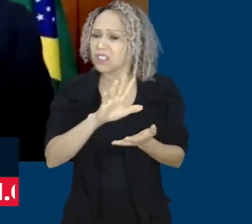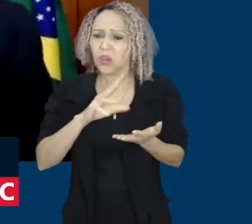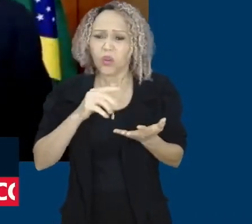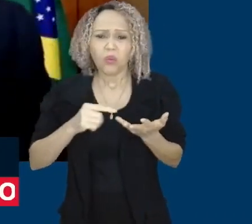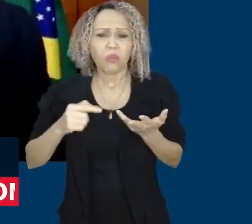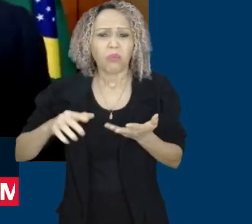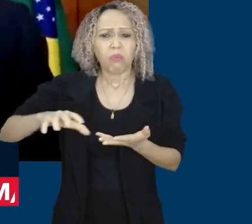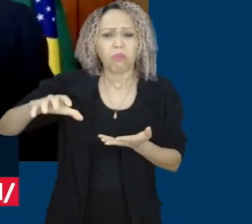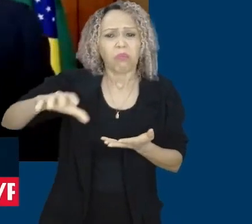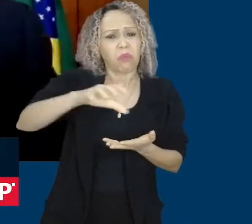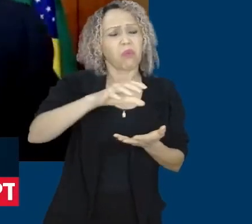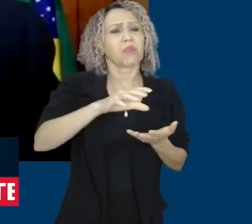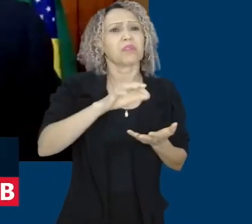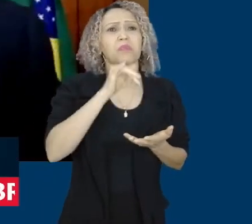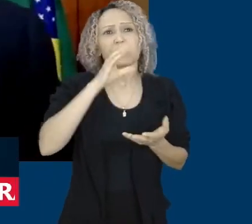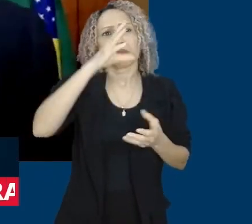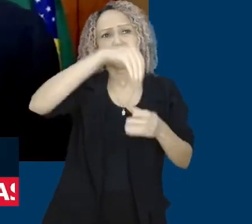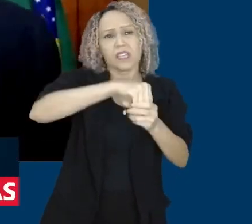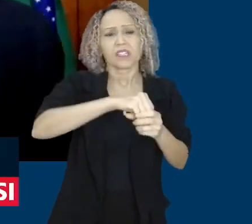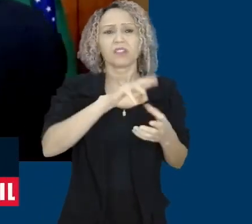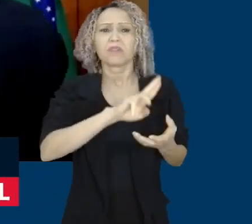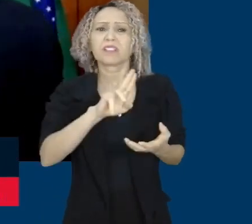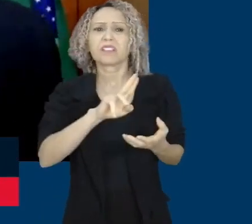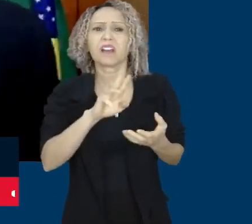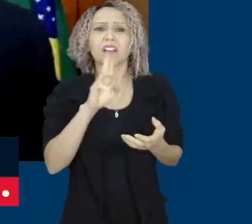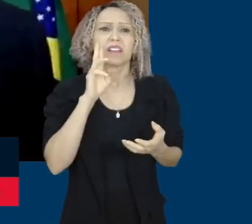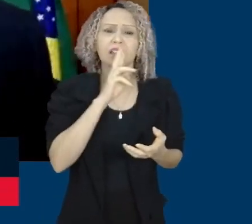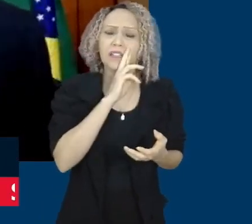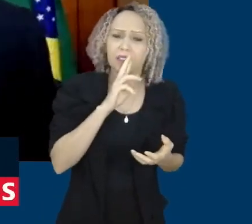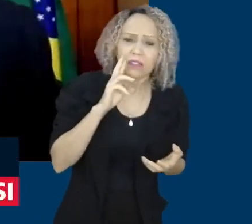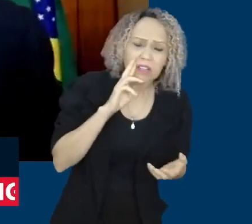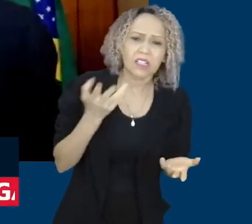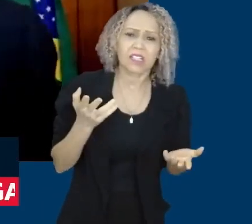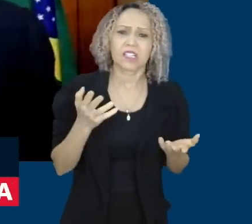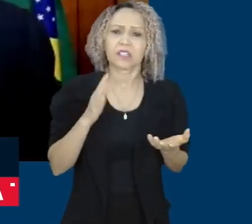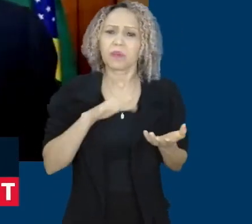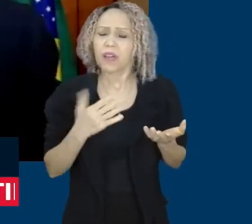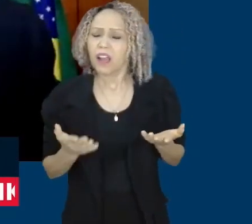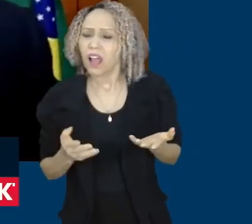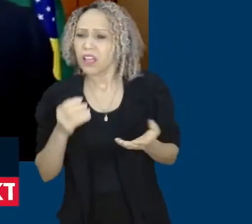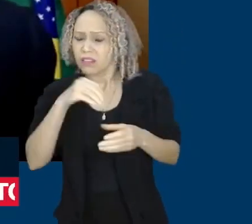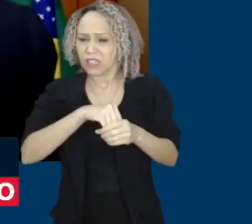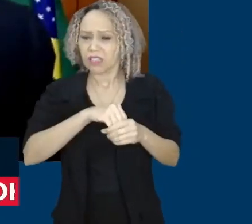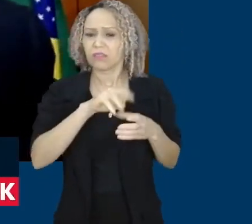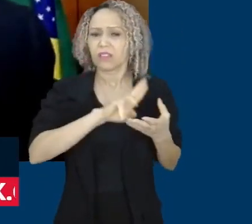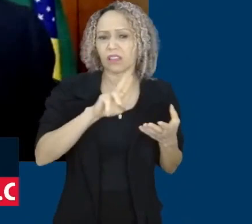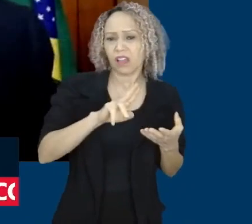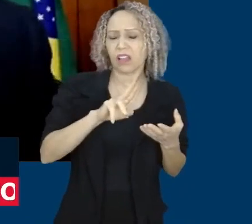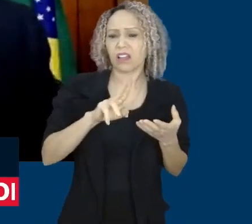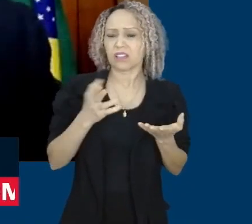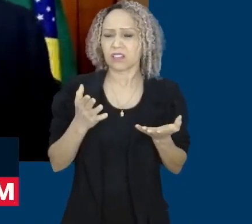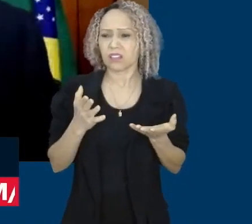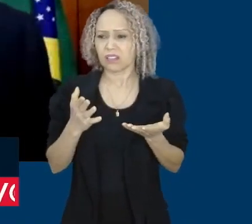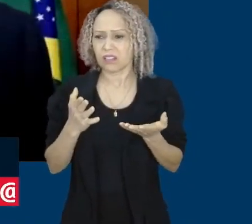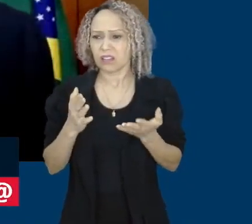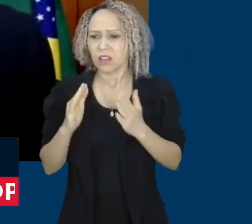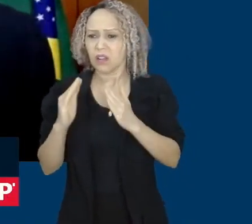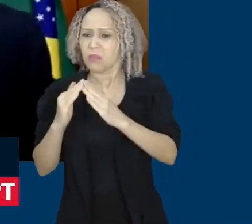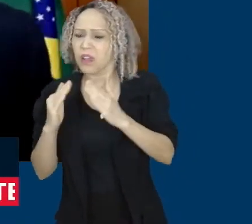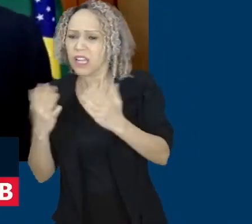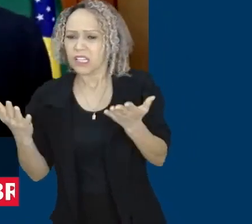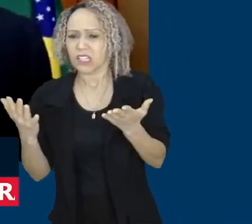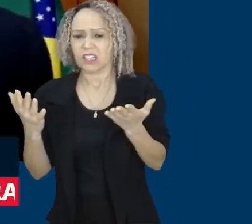da moradia, das bolsas, né, de monitoria, das bolsas de trabalho para a